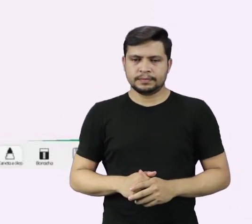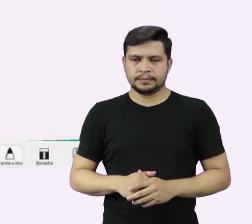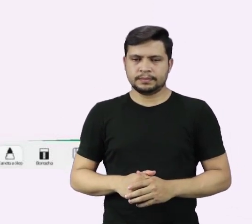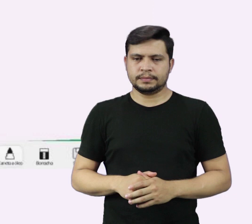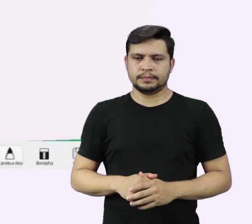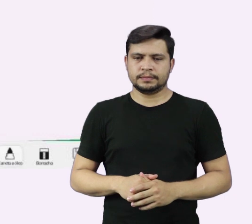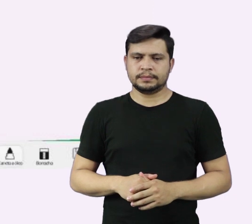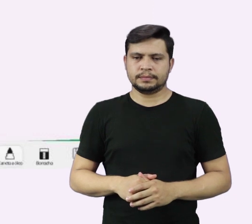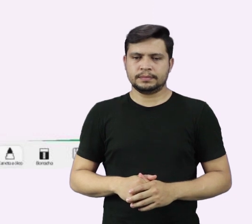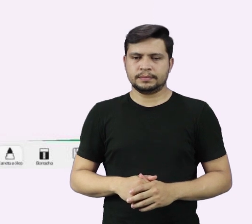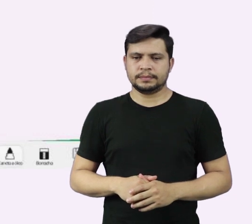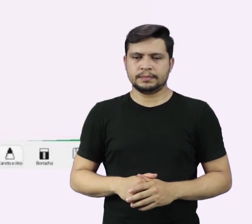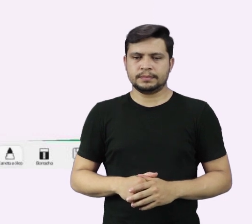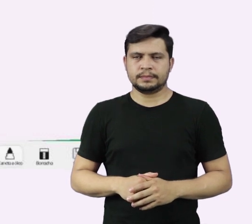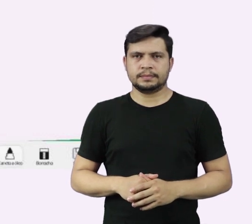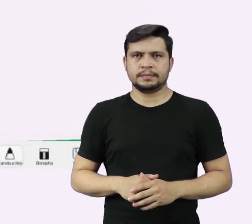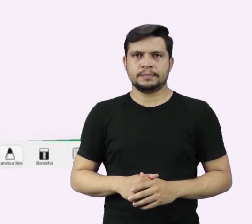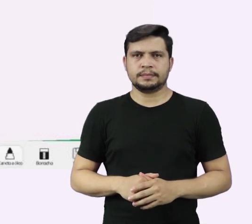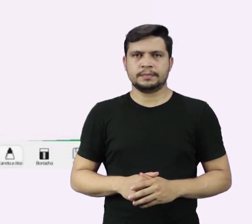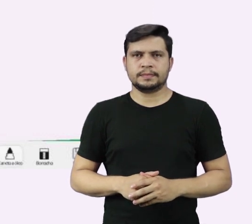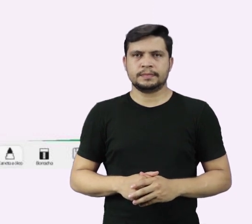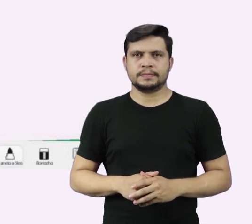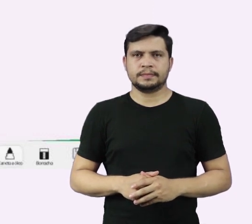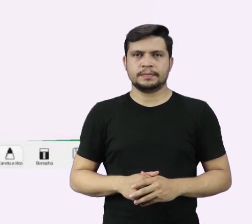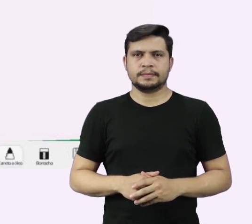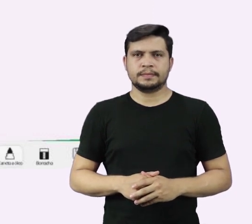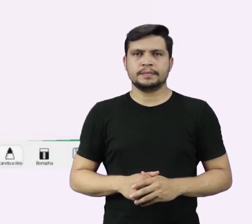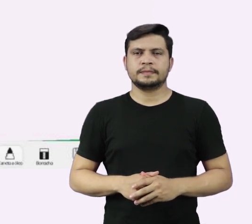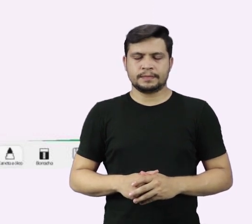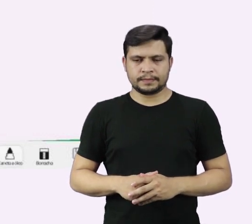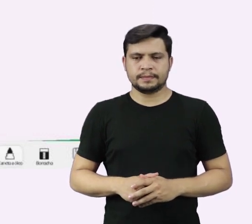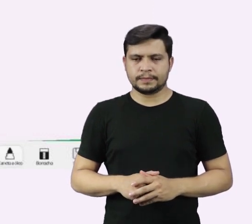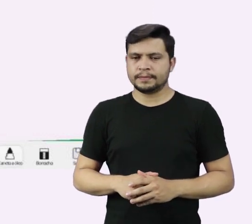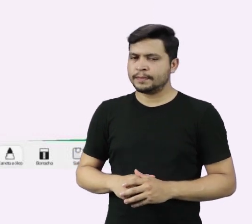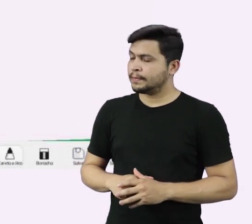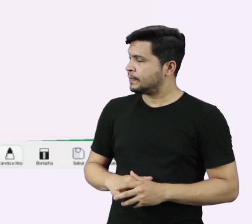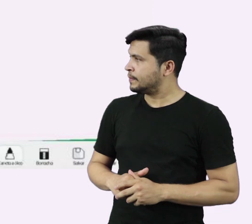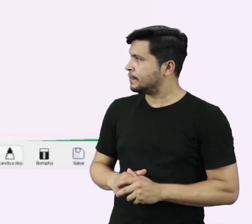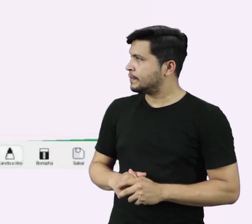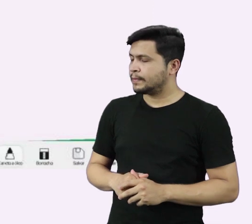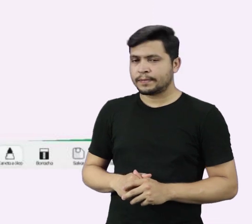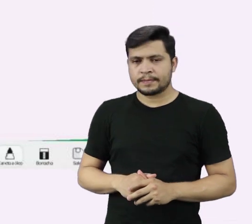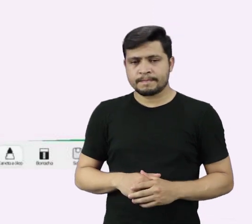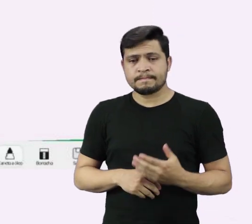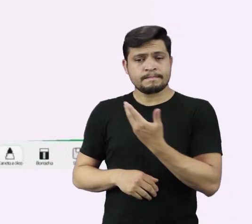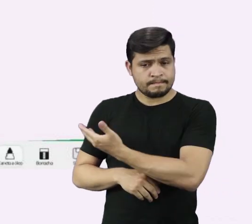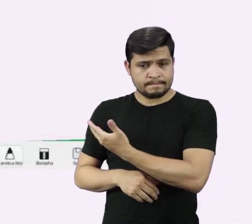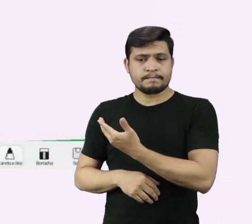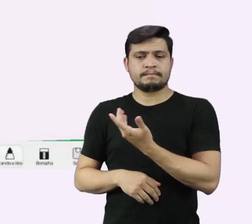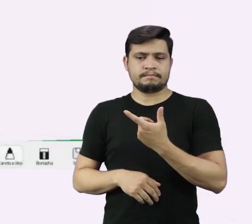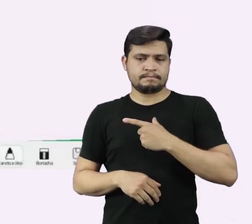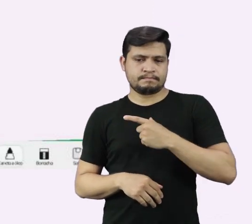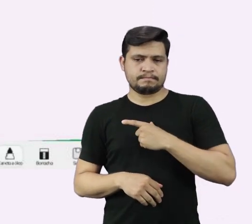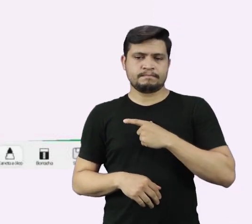no caso, uma aproximação para essa divisão, nós vamos encontrar aí aproximadamente ρ igual a